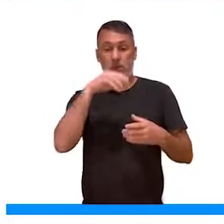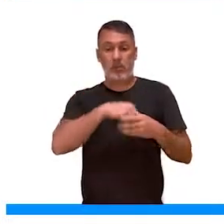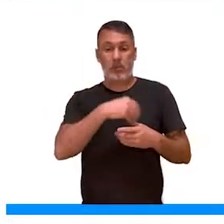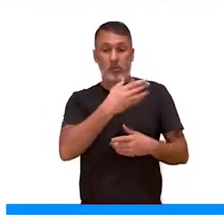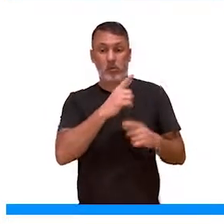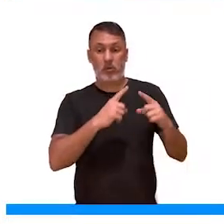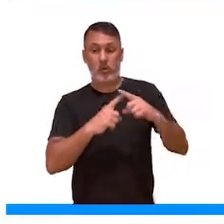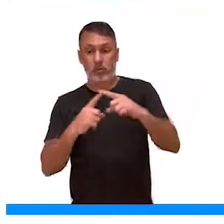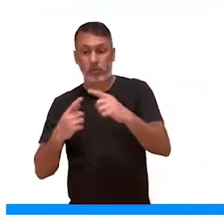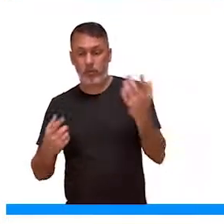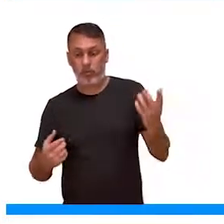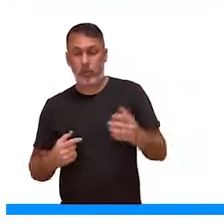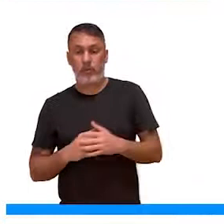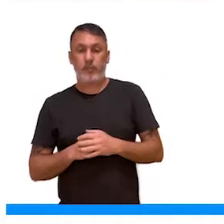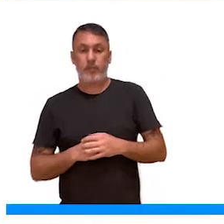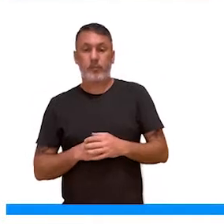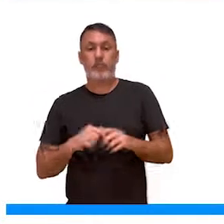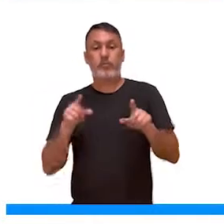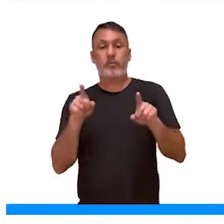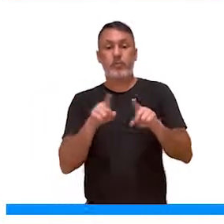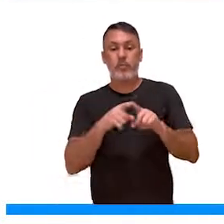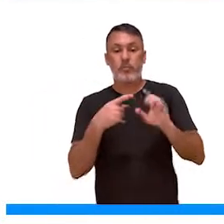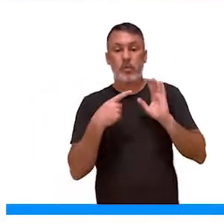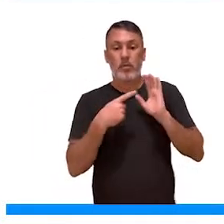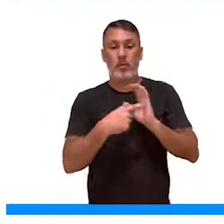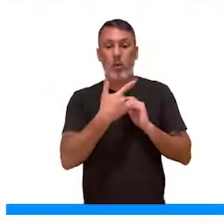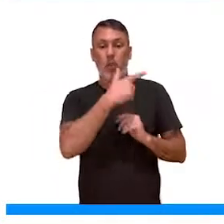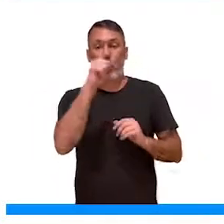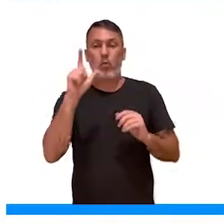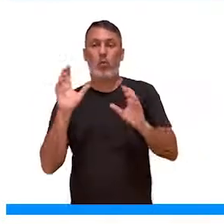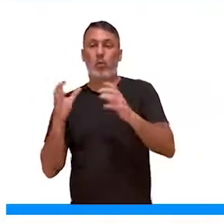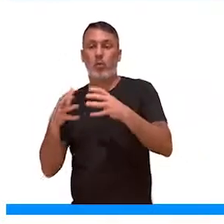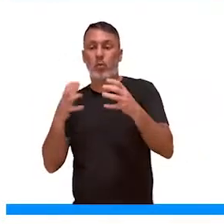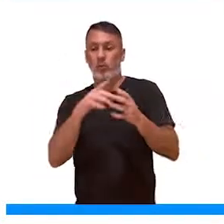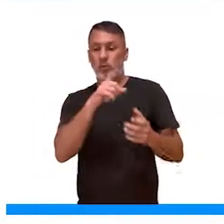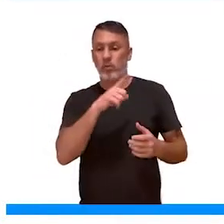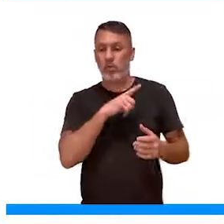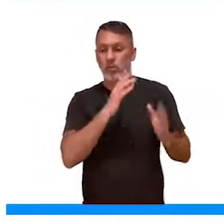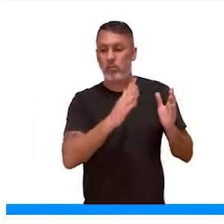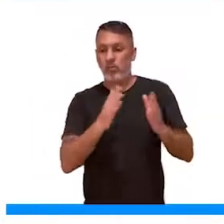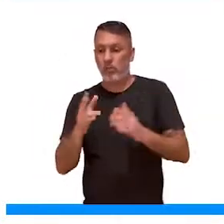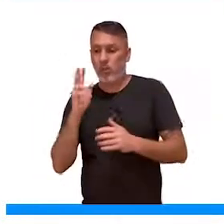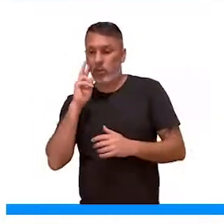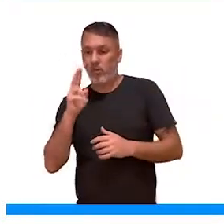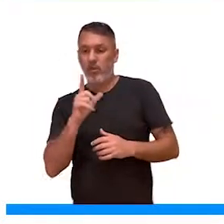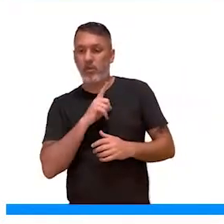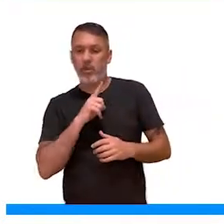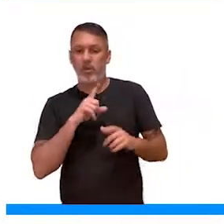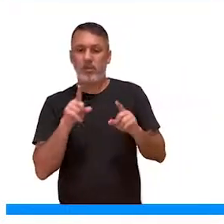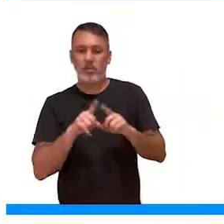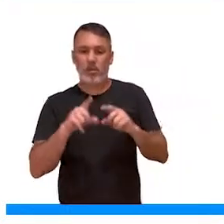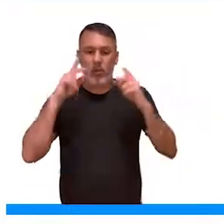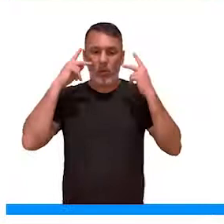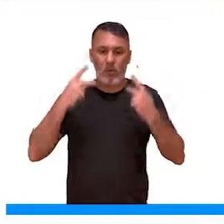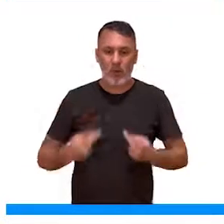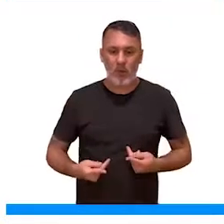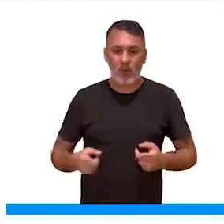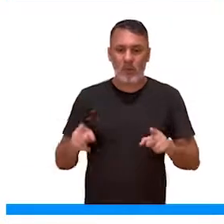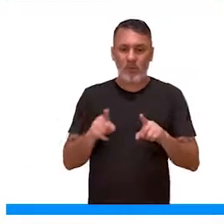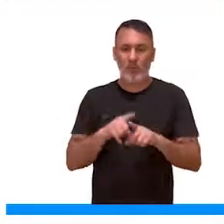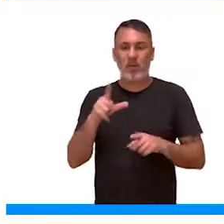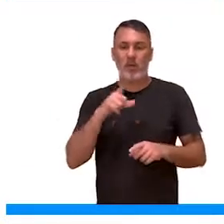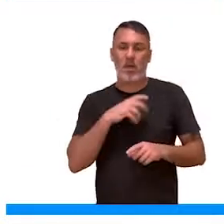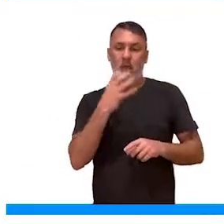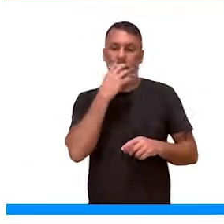cutânea, né, a leishmaniose cutânea, e mostrando também os outros focos que eles têm, os outros hospedeiros. Assim como os seres humanos,